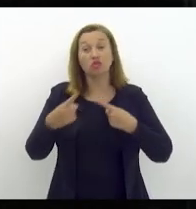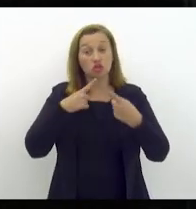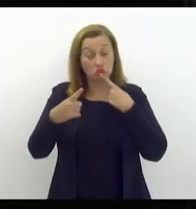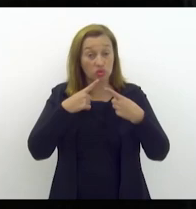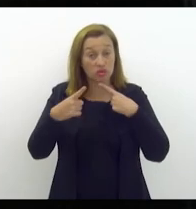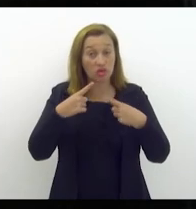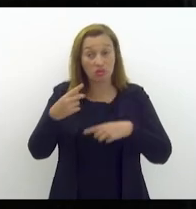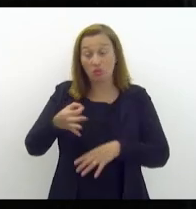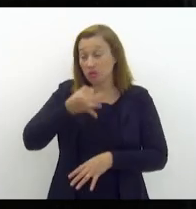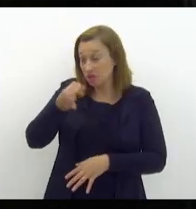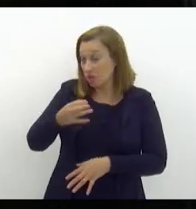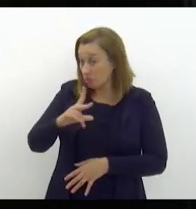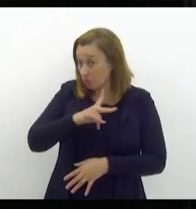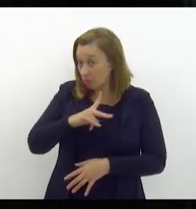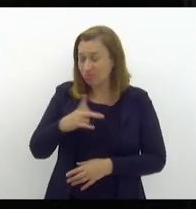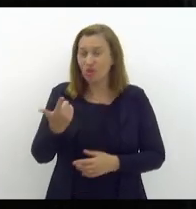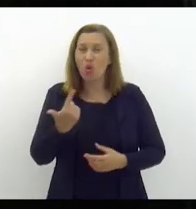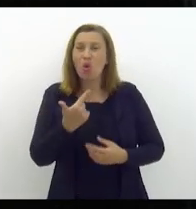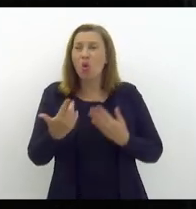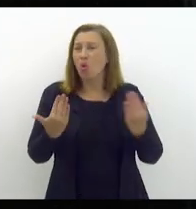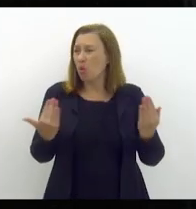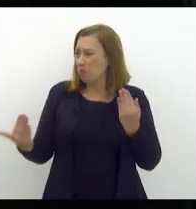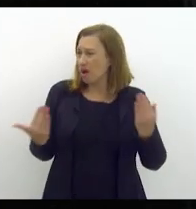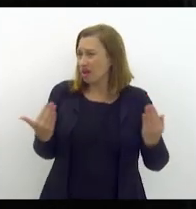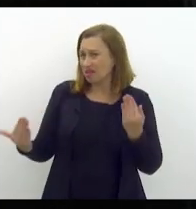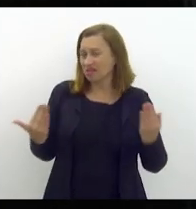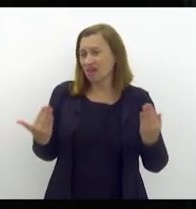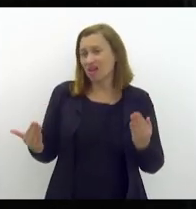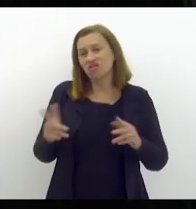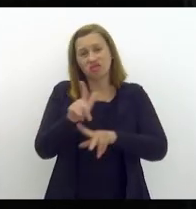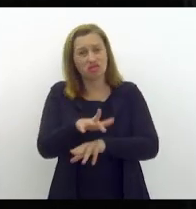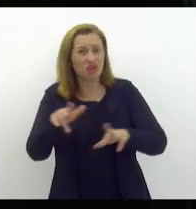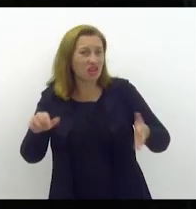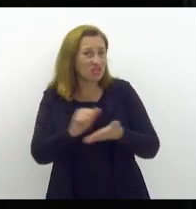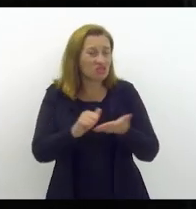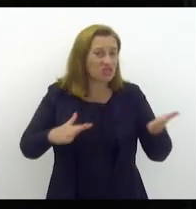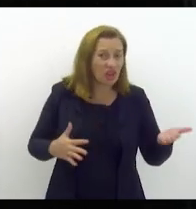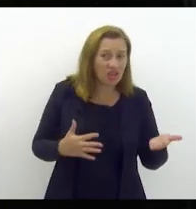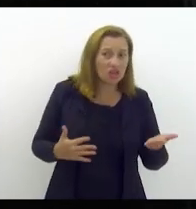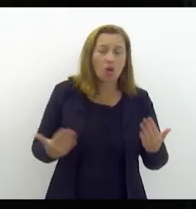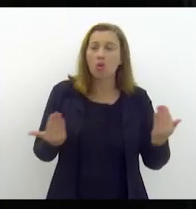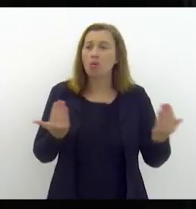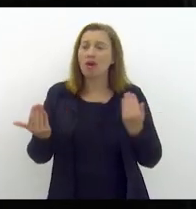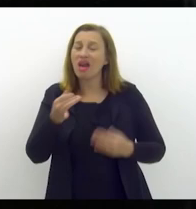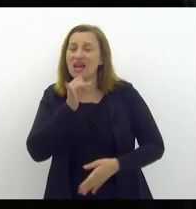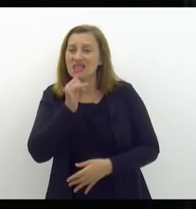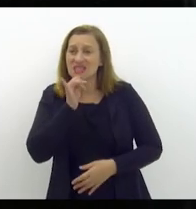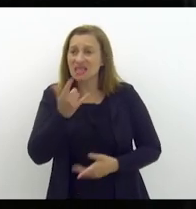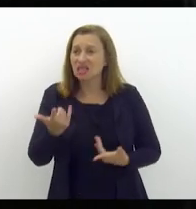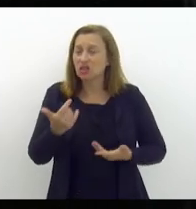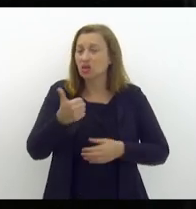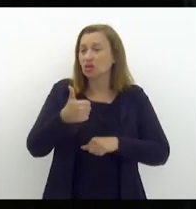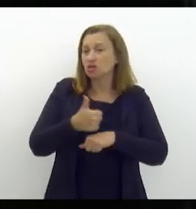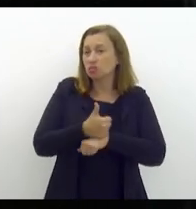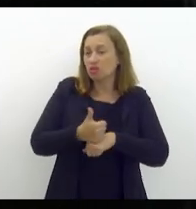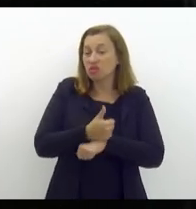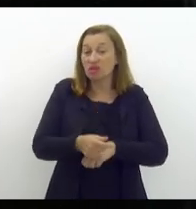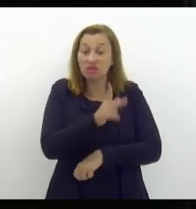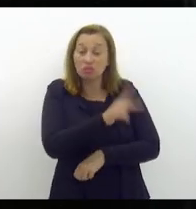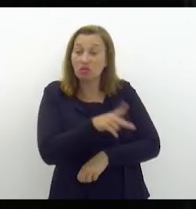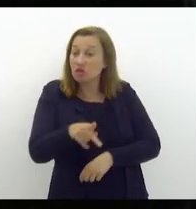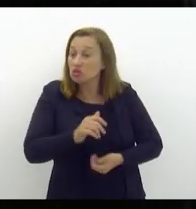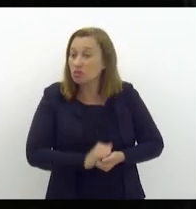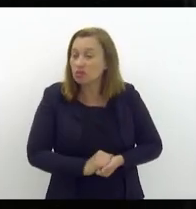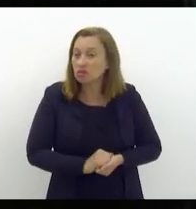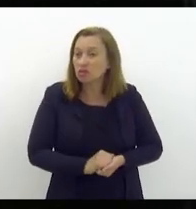nossas posições, não dá para comparar atividades de fins diferentes. Não dá para comparar, por exemplo, a ação dos profissionais de educação, de professores,